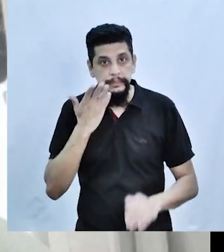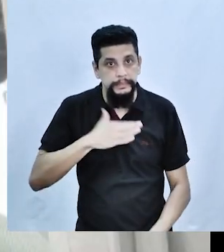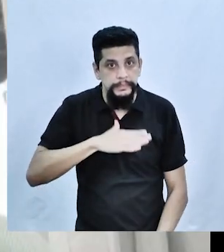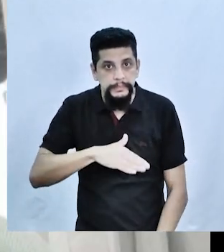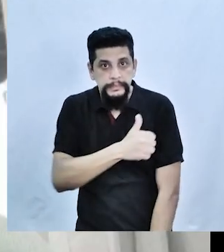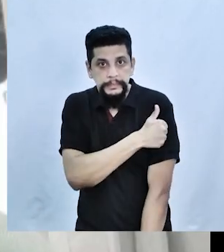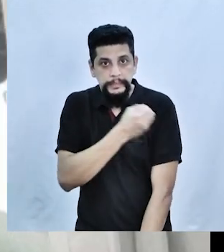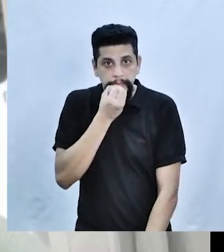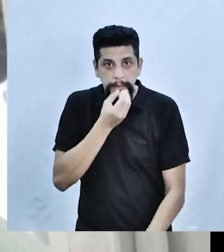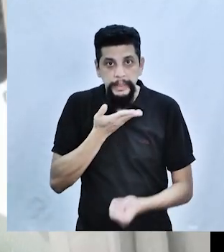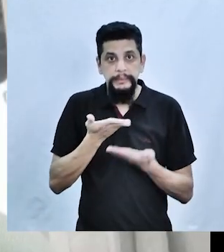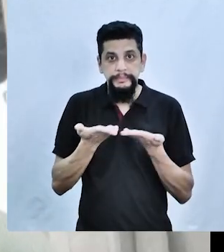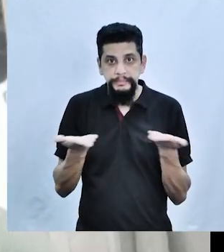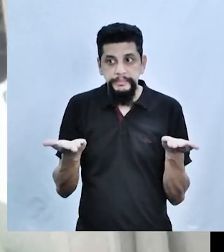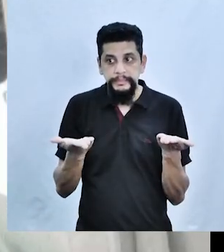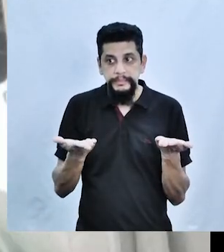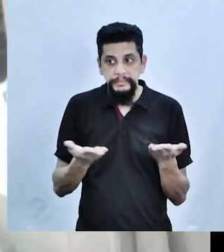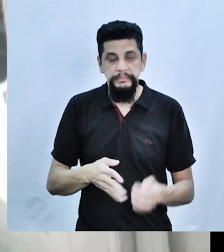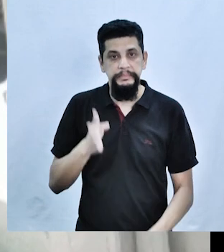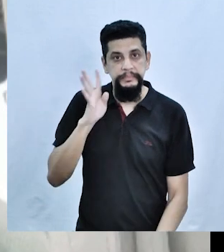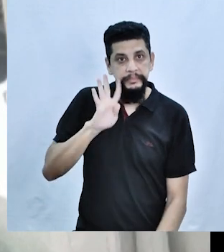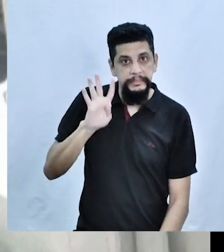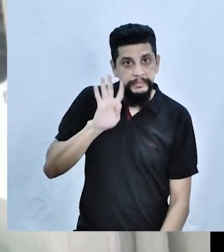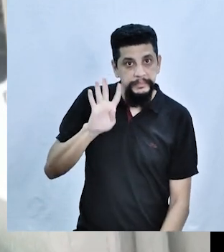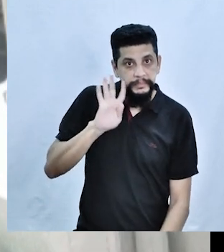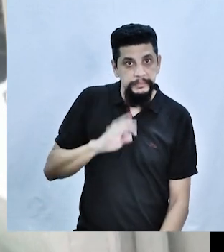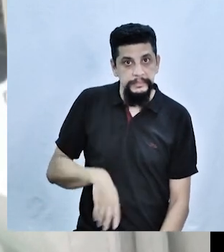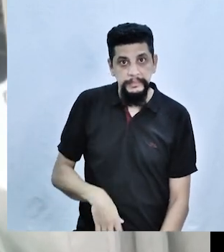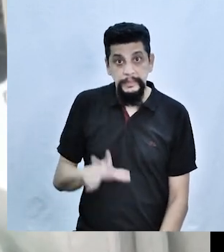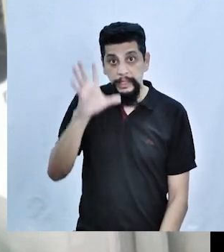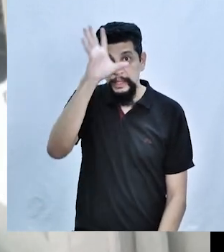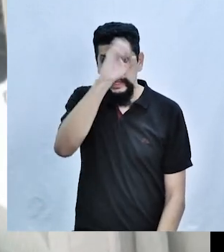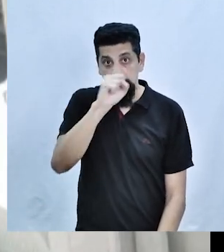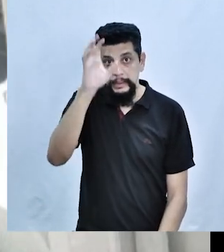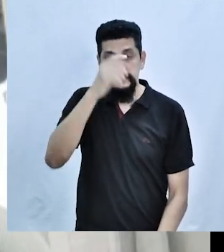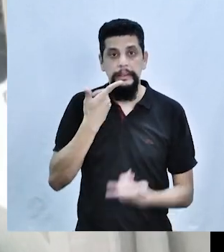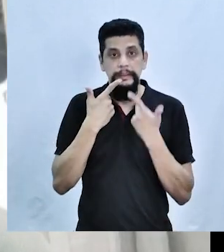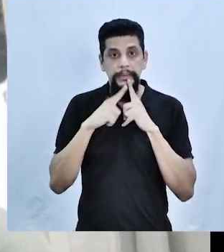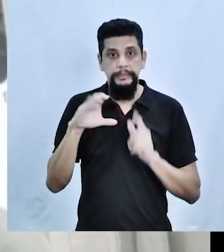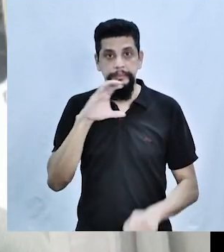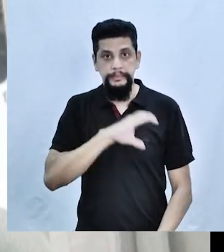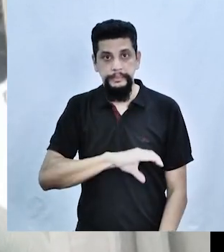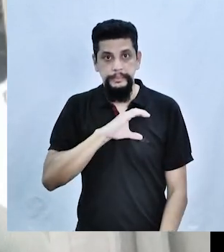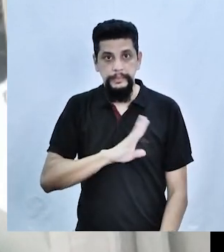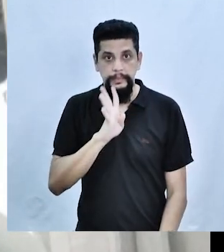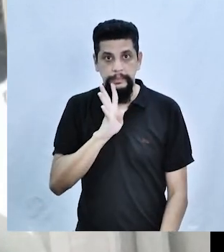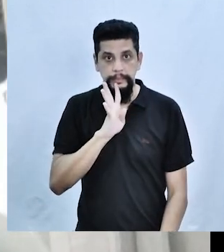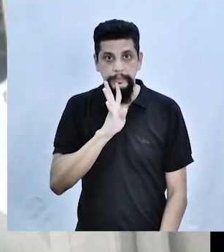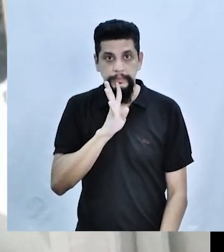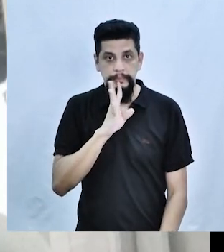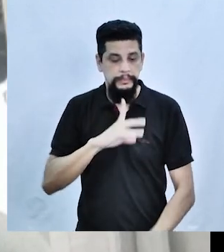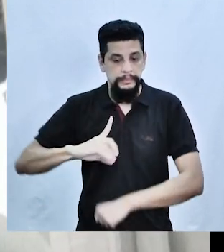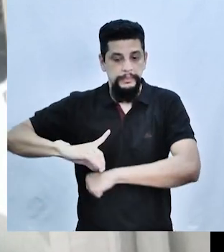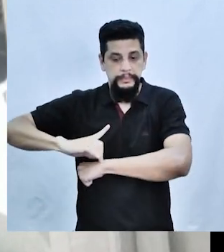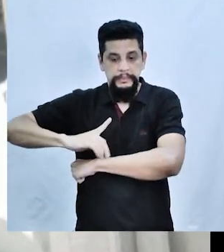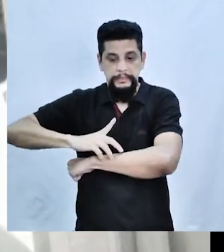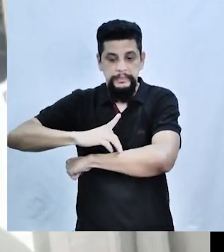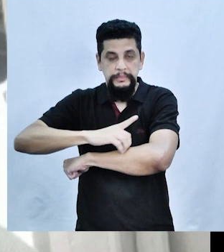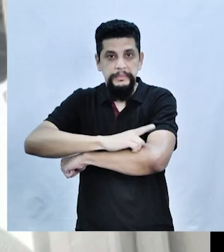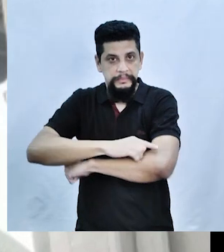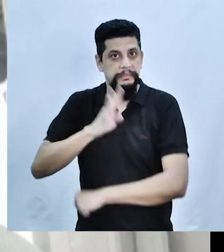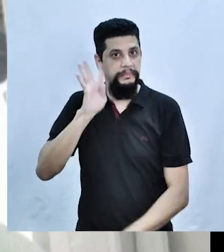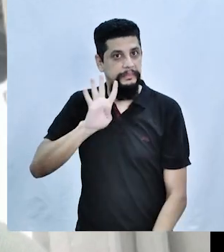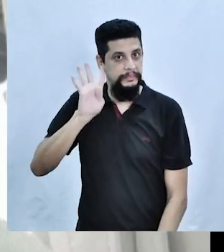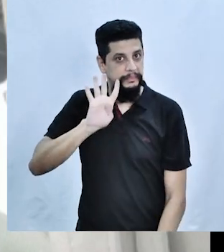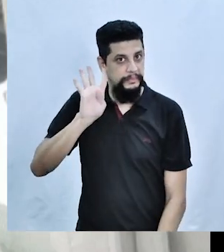Olá, crianças, tudo bem? Que bacana, hein? Aprender a língua portuguesa e conhecer melhor os dinossauros é